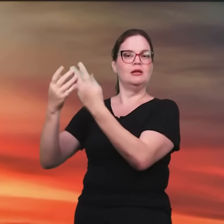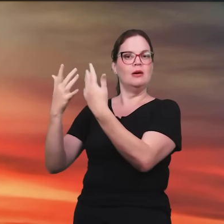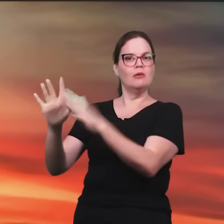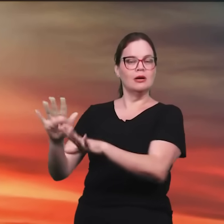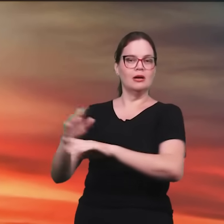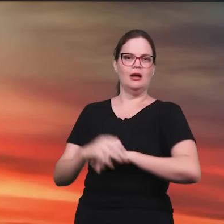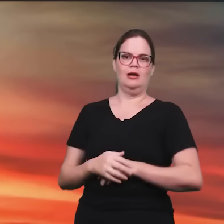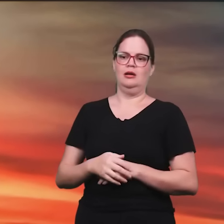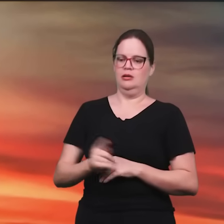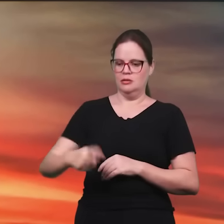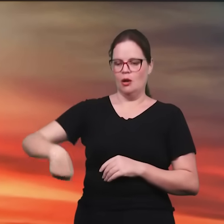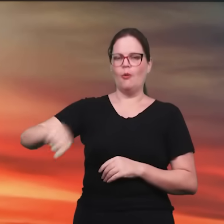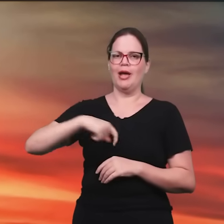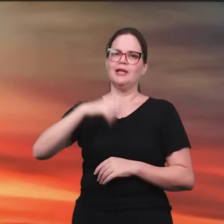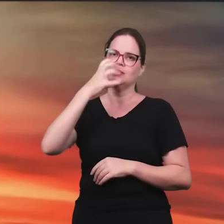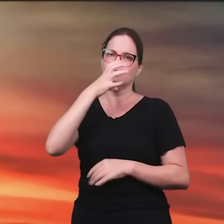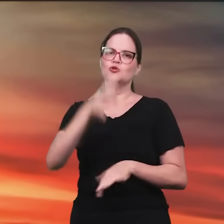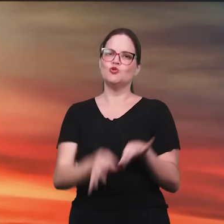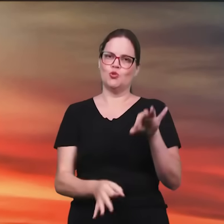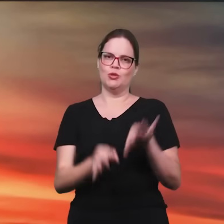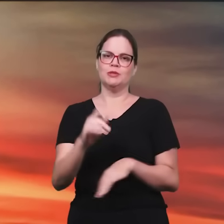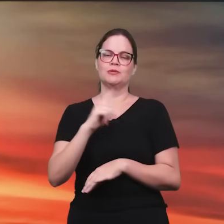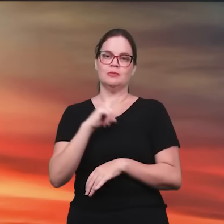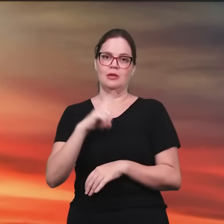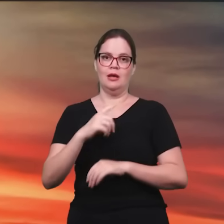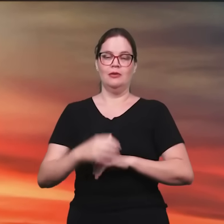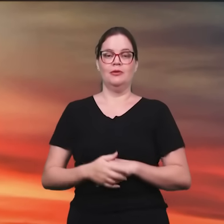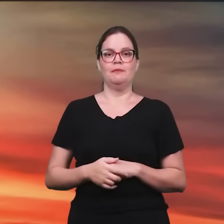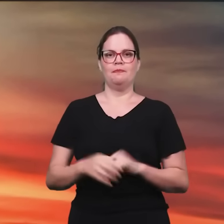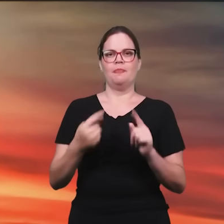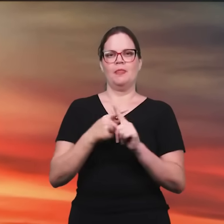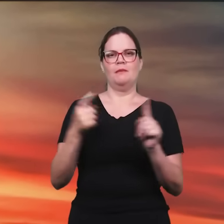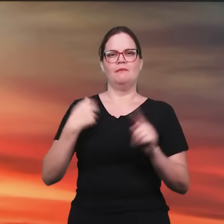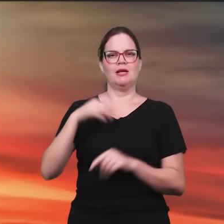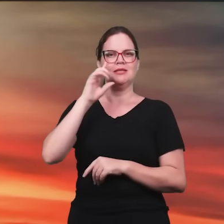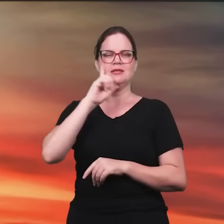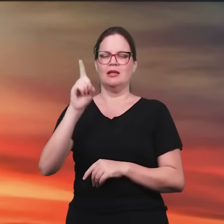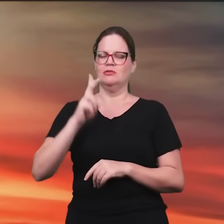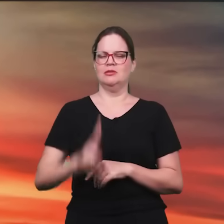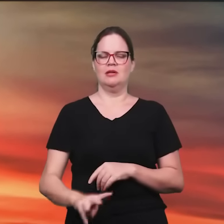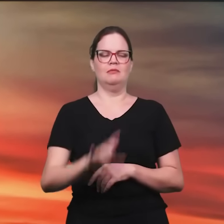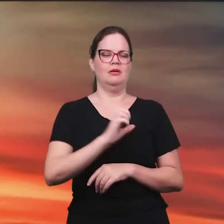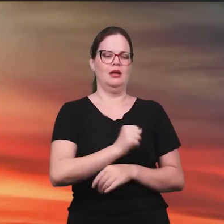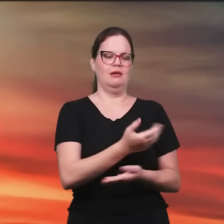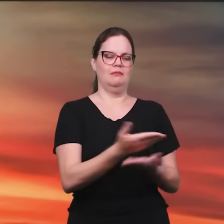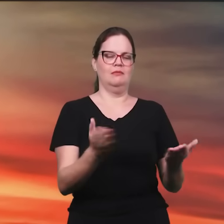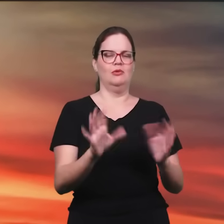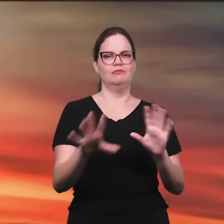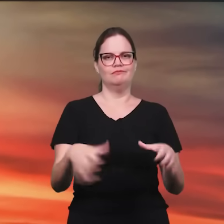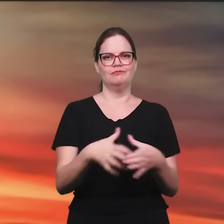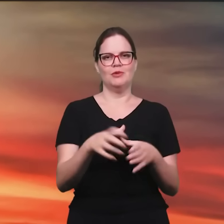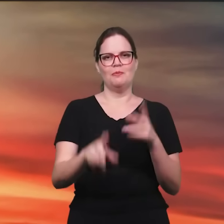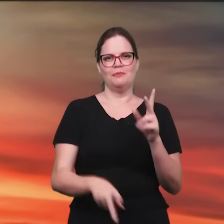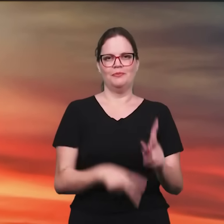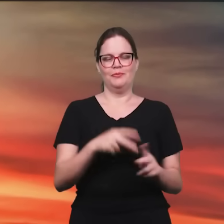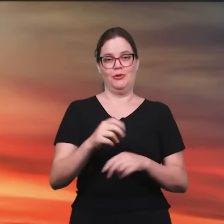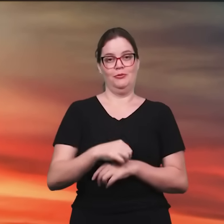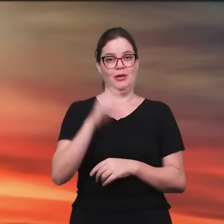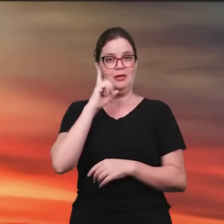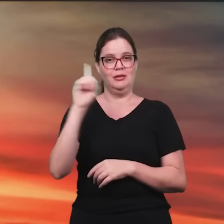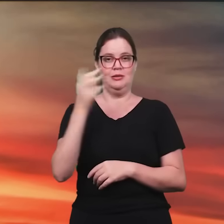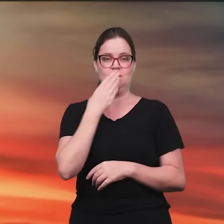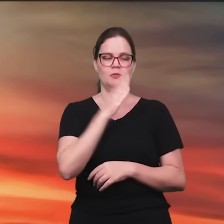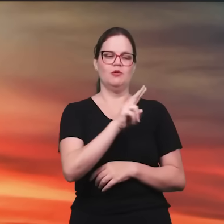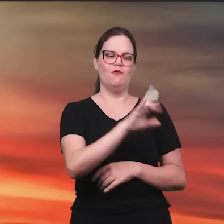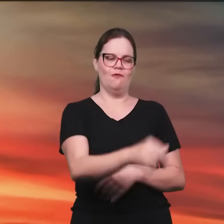que mereciam pela desobediência, mas o amor de Deus permaneceu sobre aquele povo. E prometeu